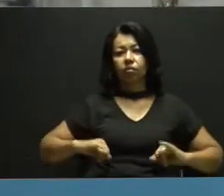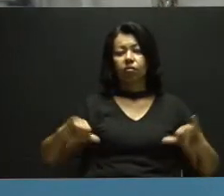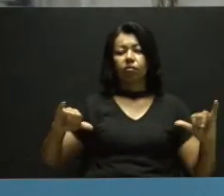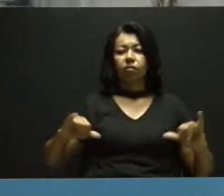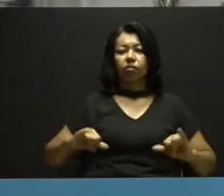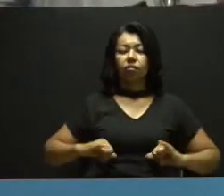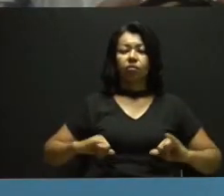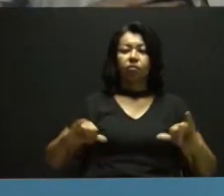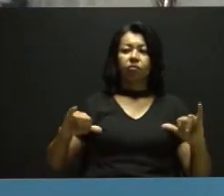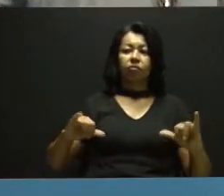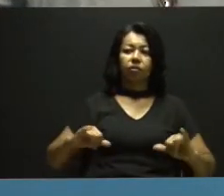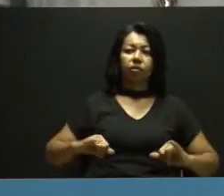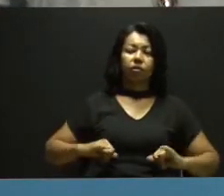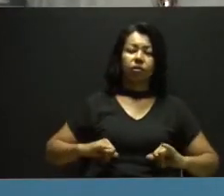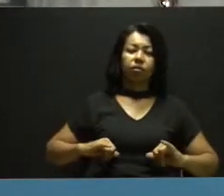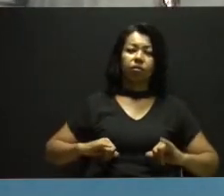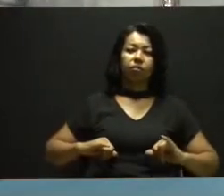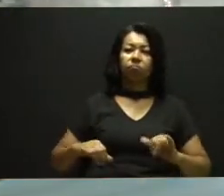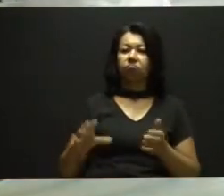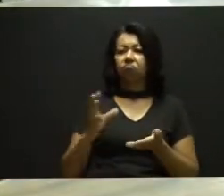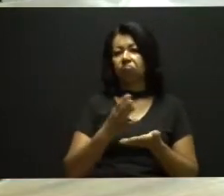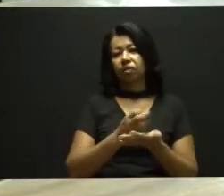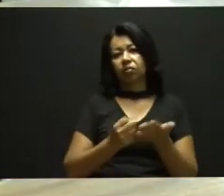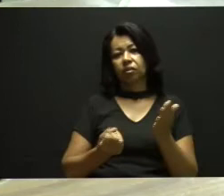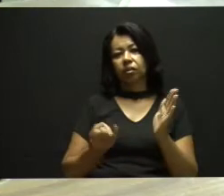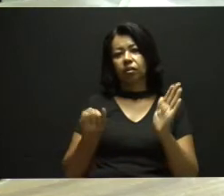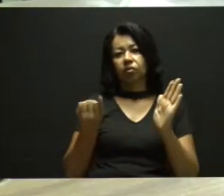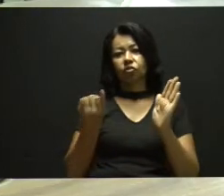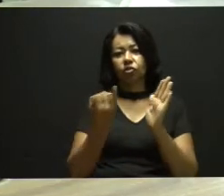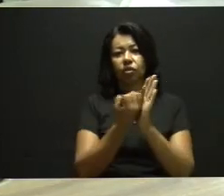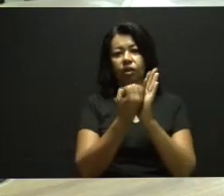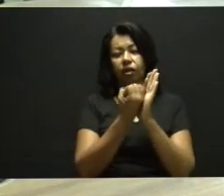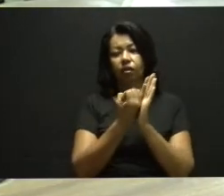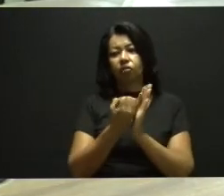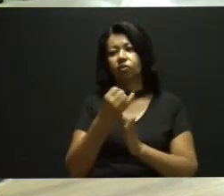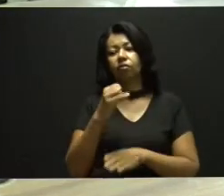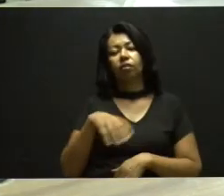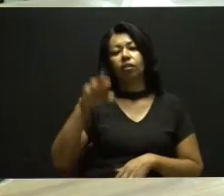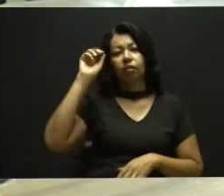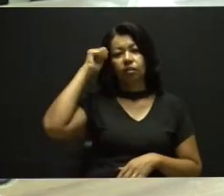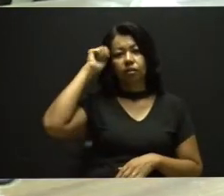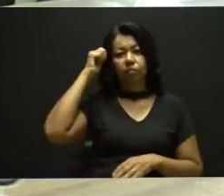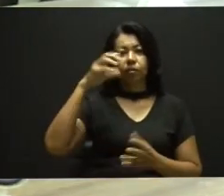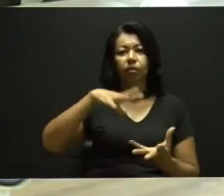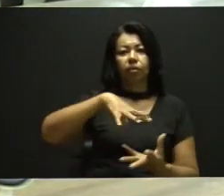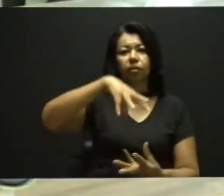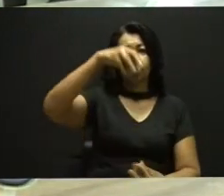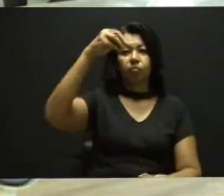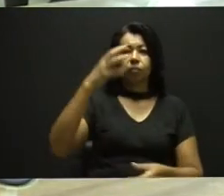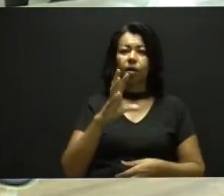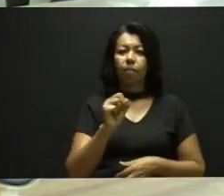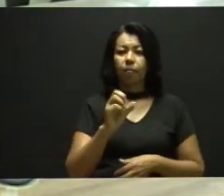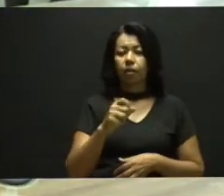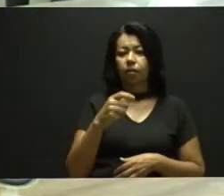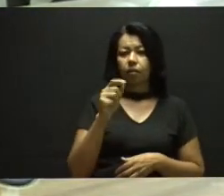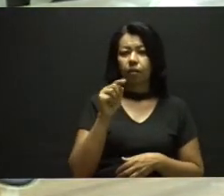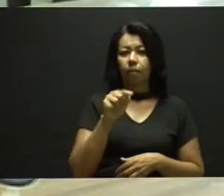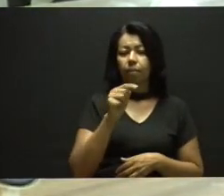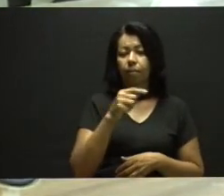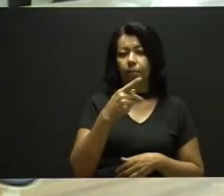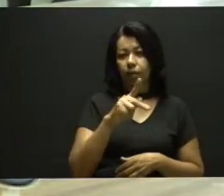o negócio tem que ser preto já na branca pra você